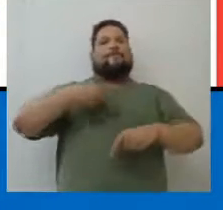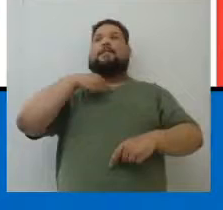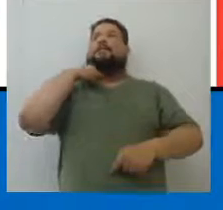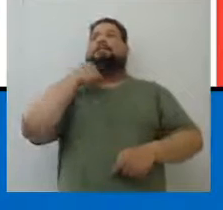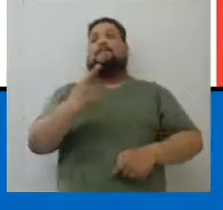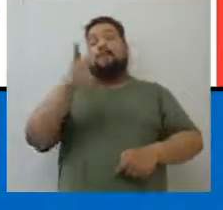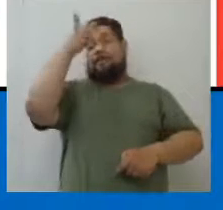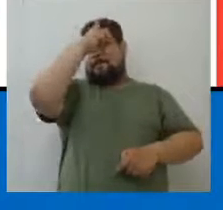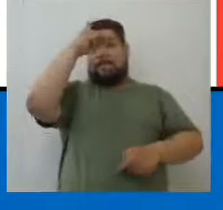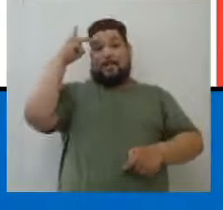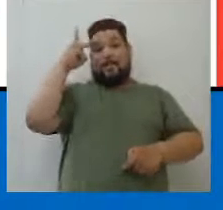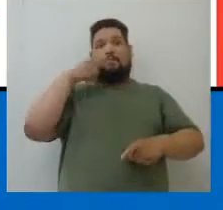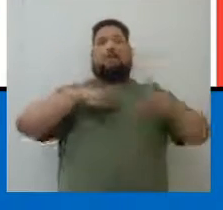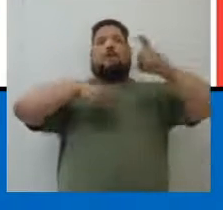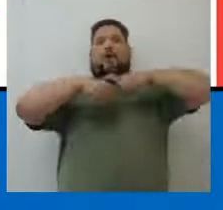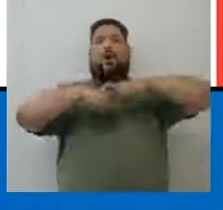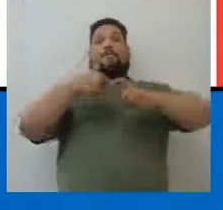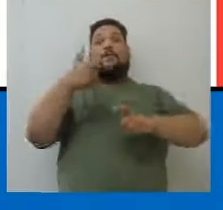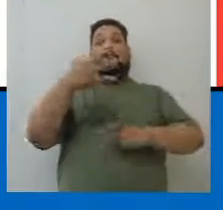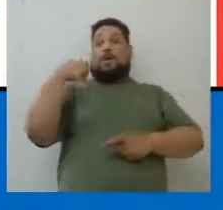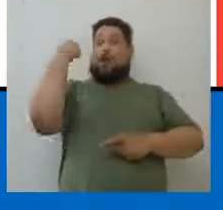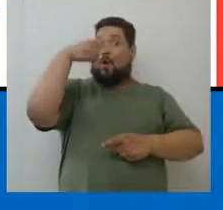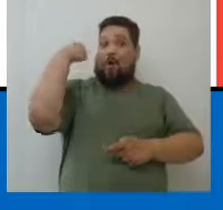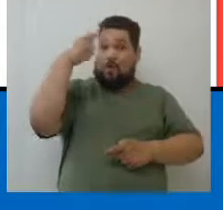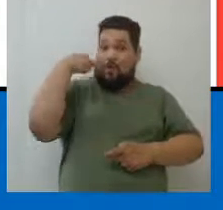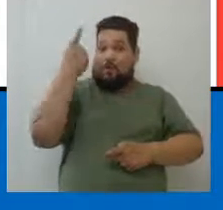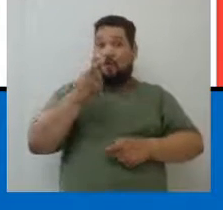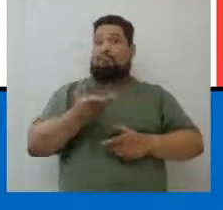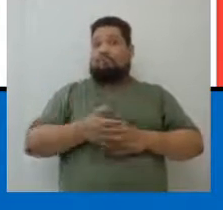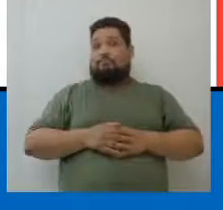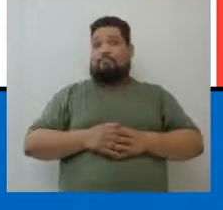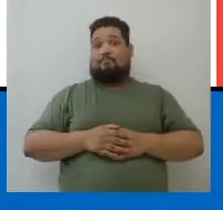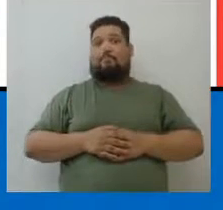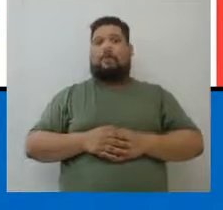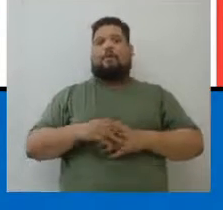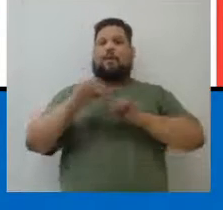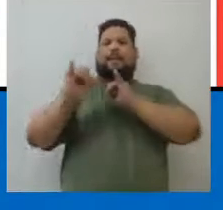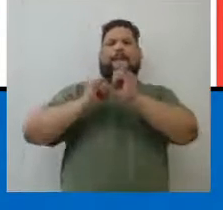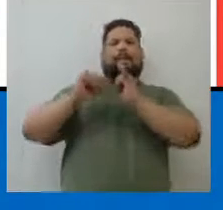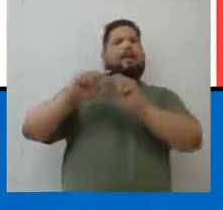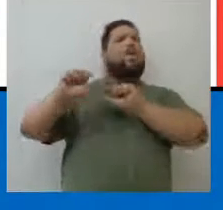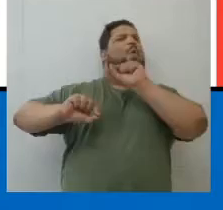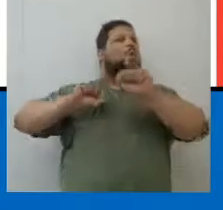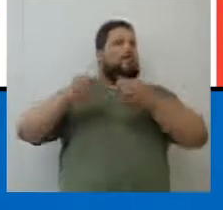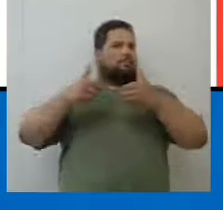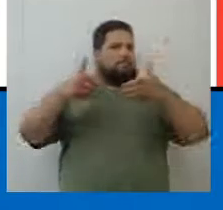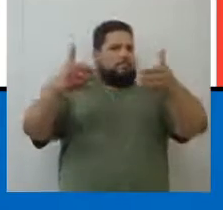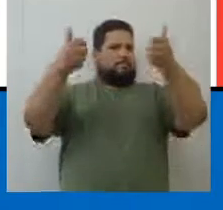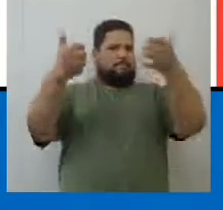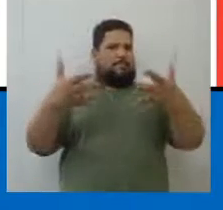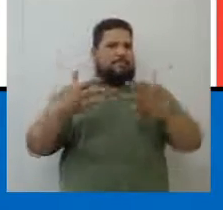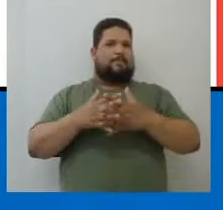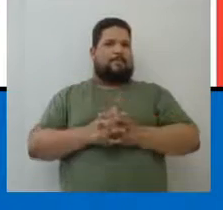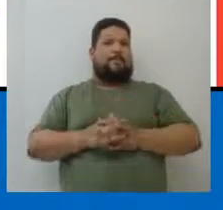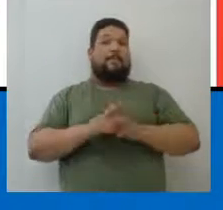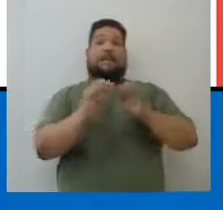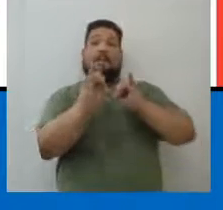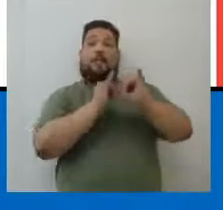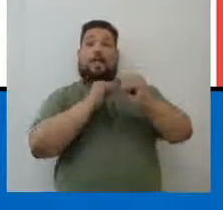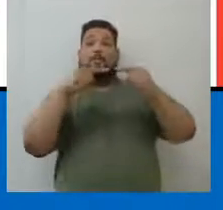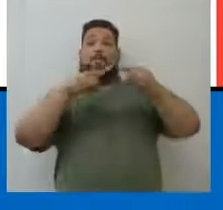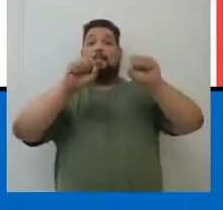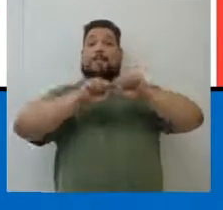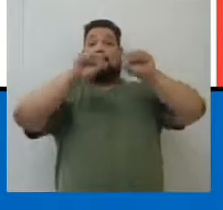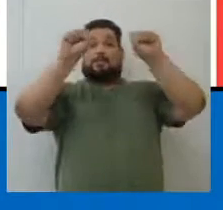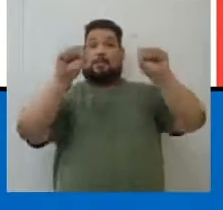aí fica conectado 24 horas. Vamos entender aí o que é a internet. Gente, a internet é um sistema,